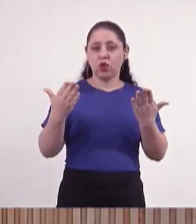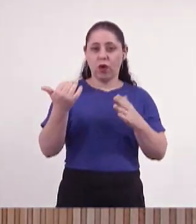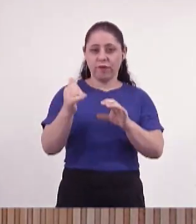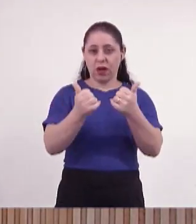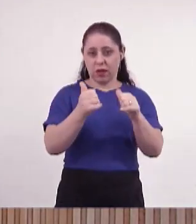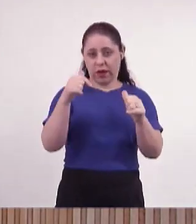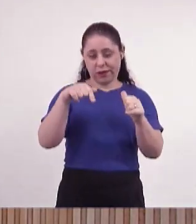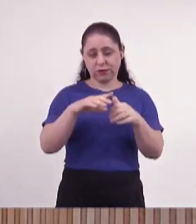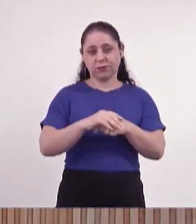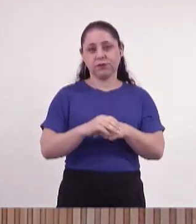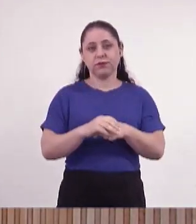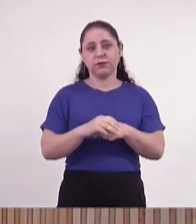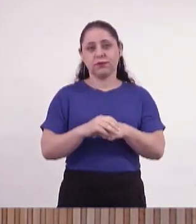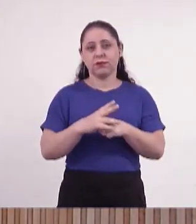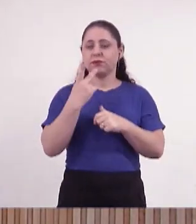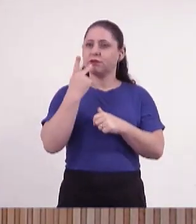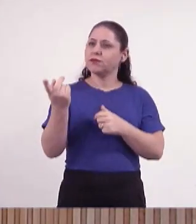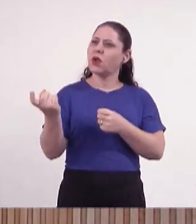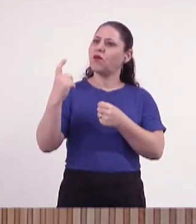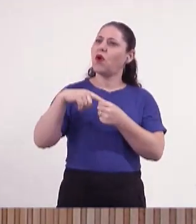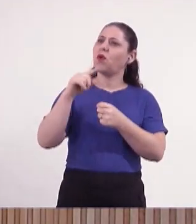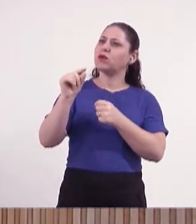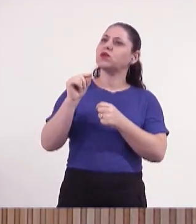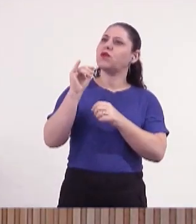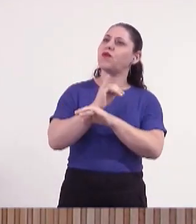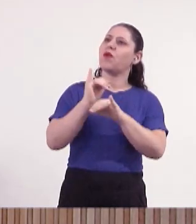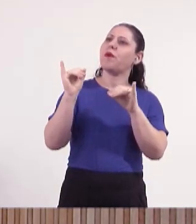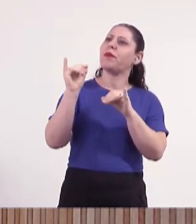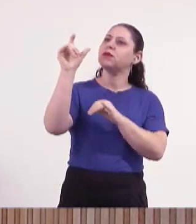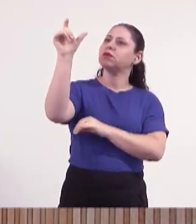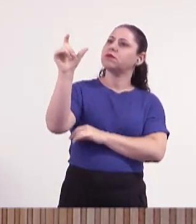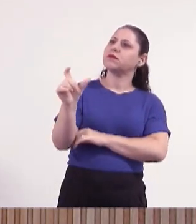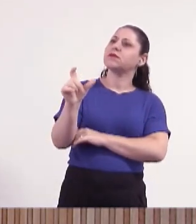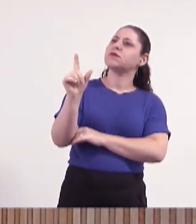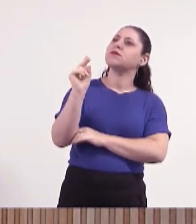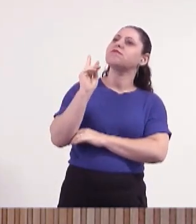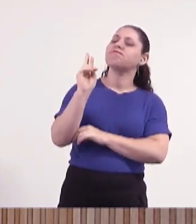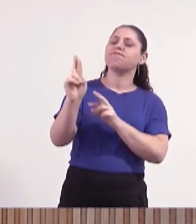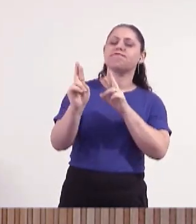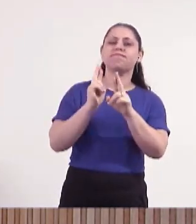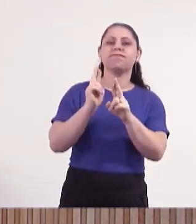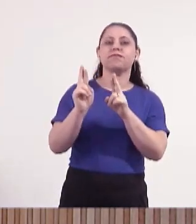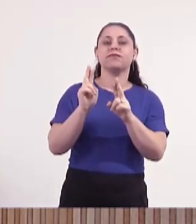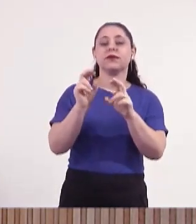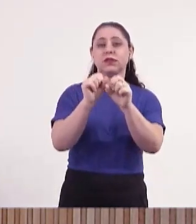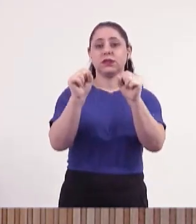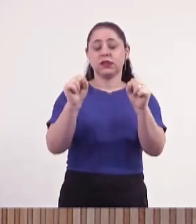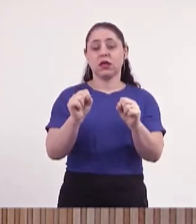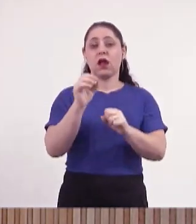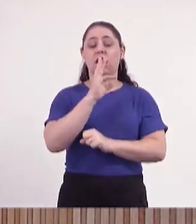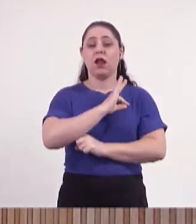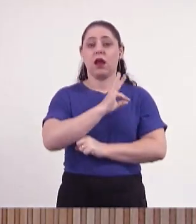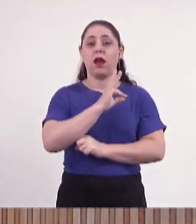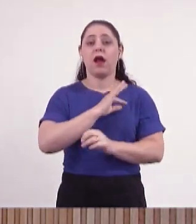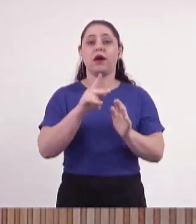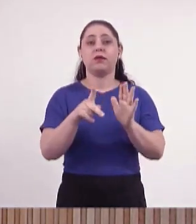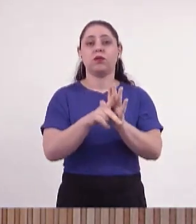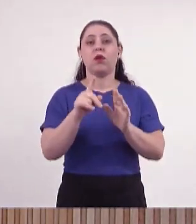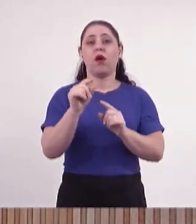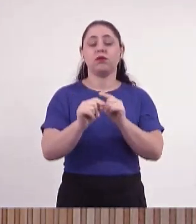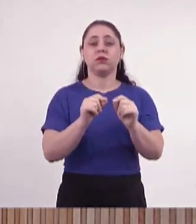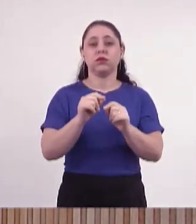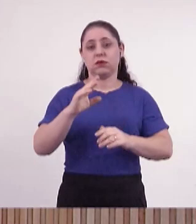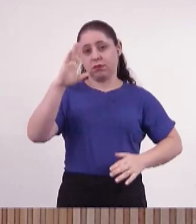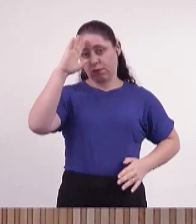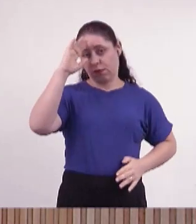hoje aqui na Assembleia Legislativa. Eu até pedi para a gente retomar as informações aqui na tela com relação ao sistema remuneratório